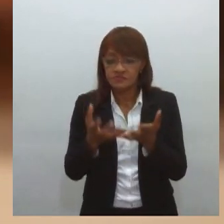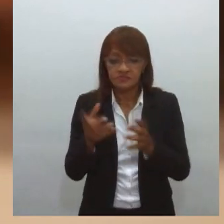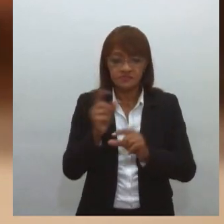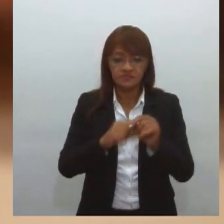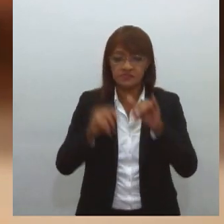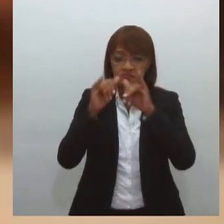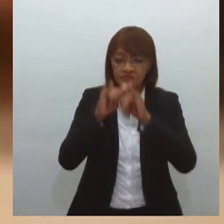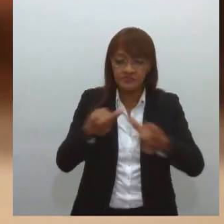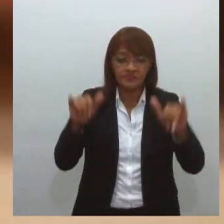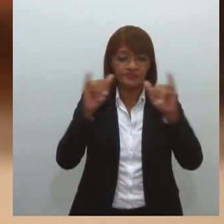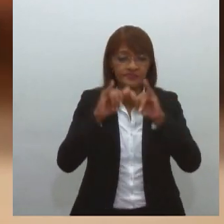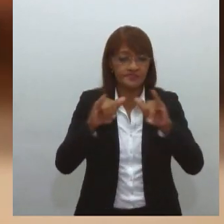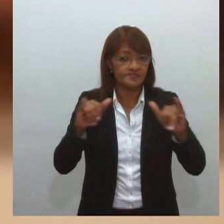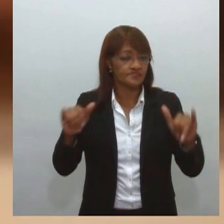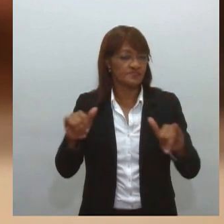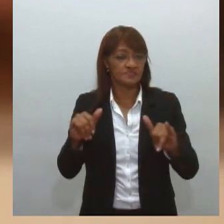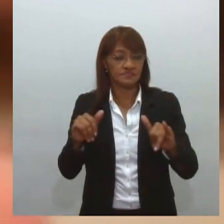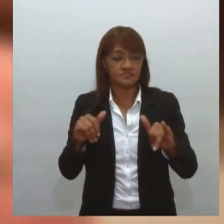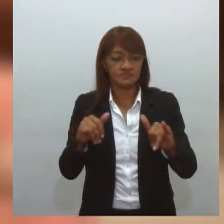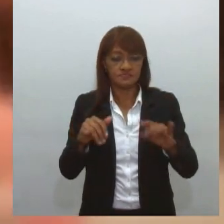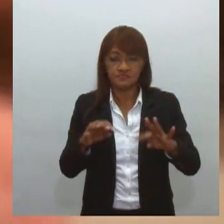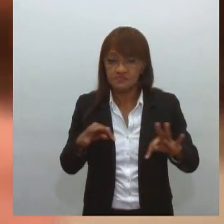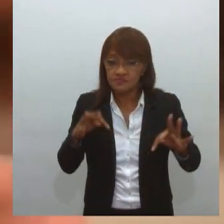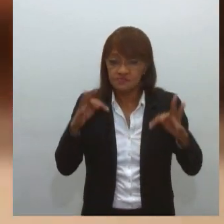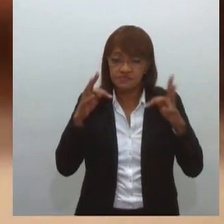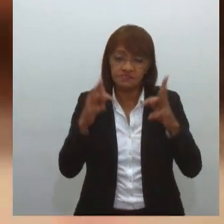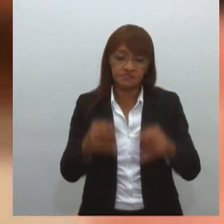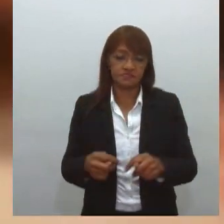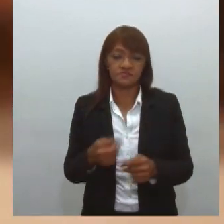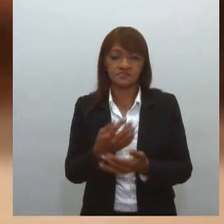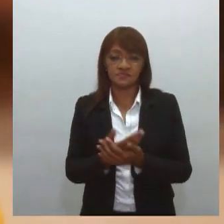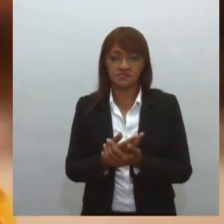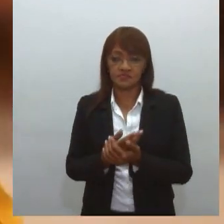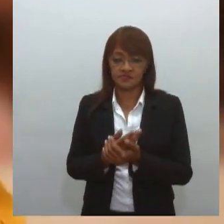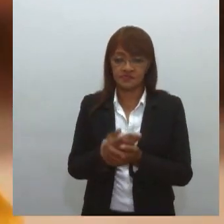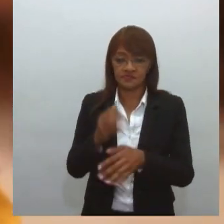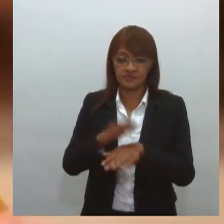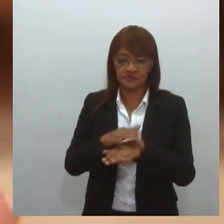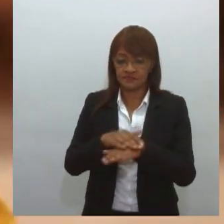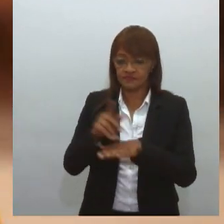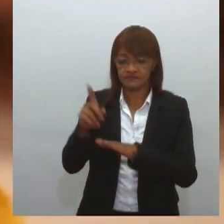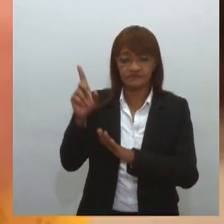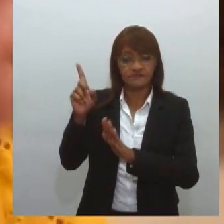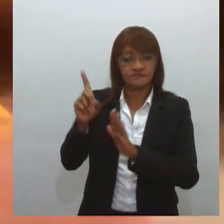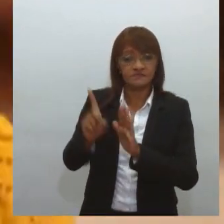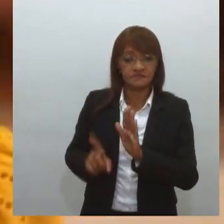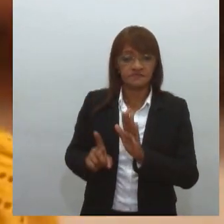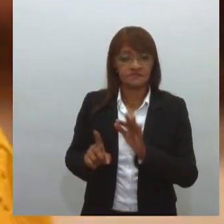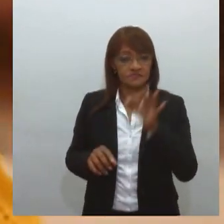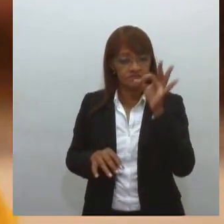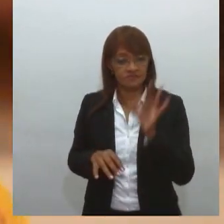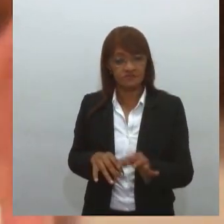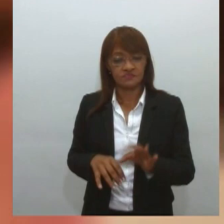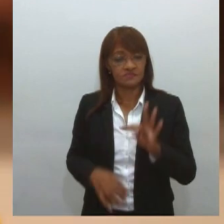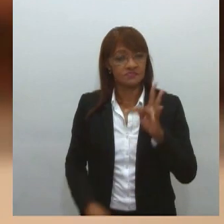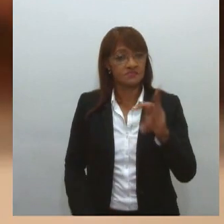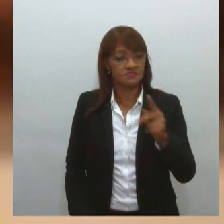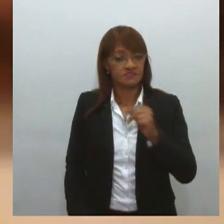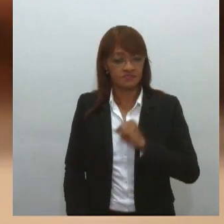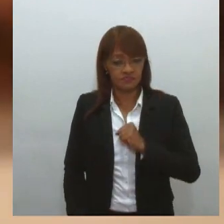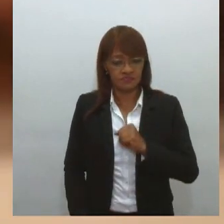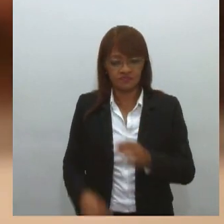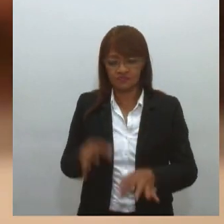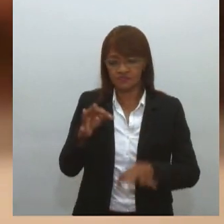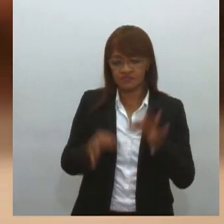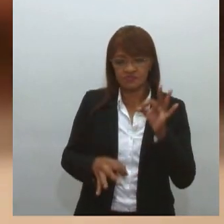na veia, trazendo os problemas da ponta direto para o parlamento e direto para as últimas instâncias, seja do judiciário, seja